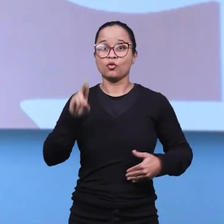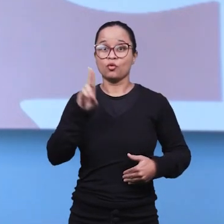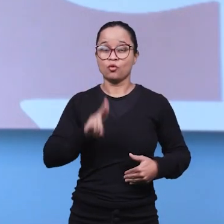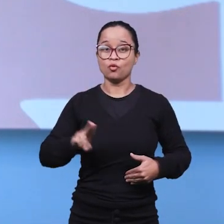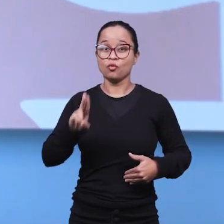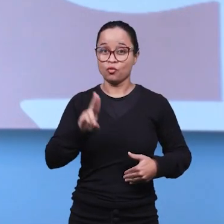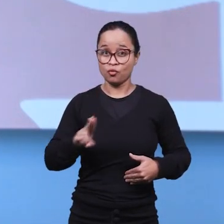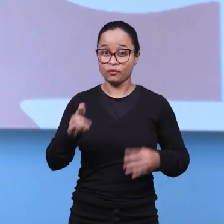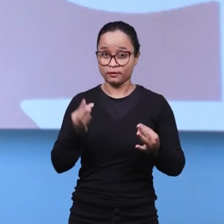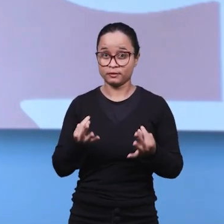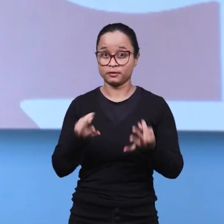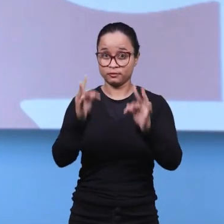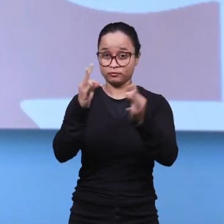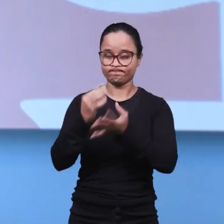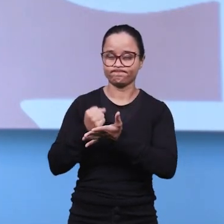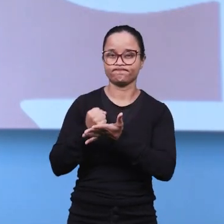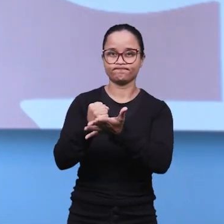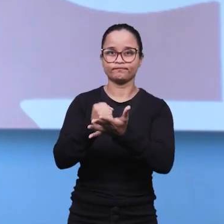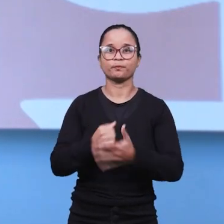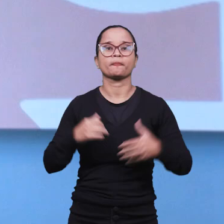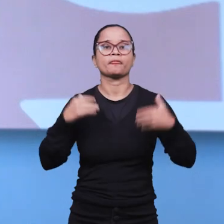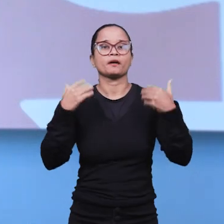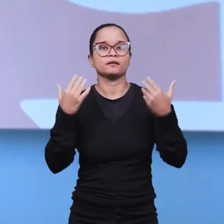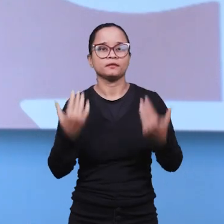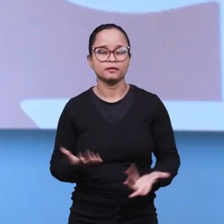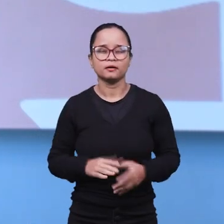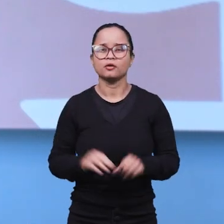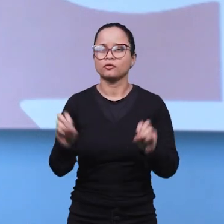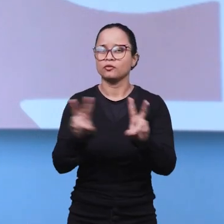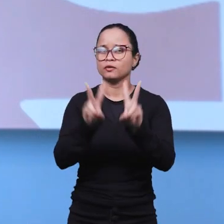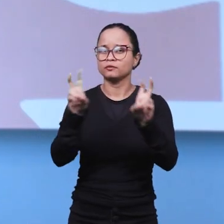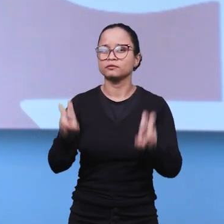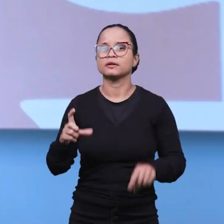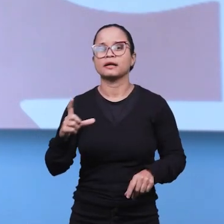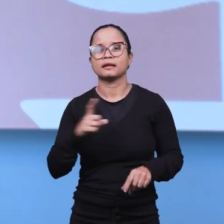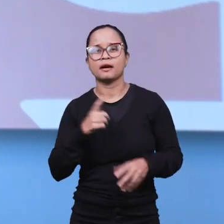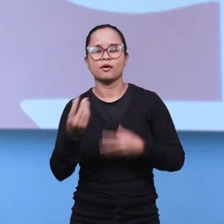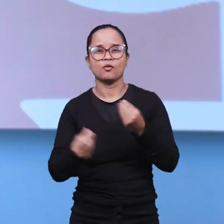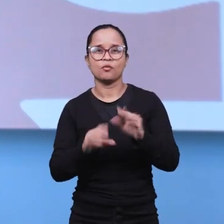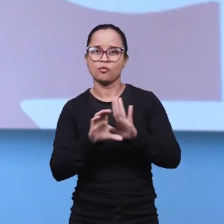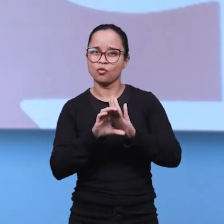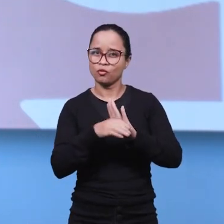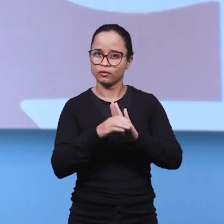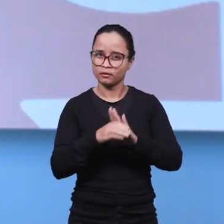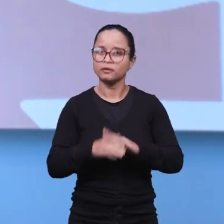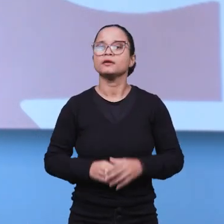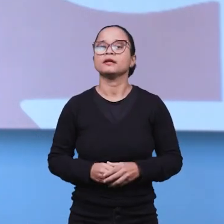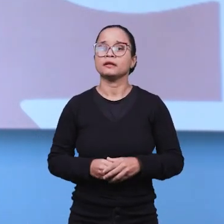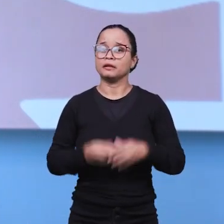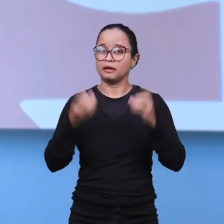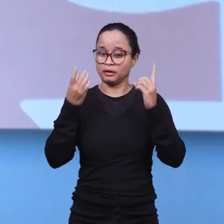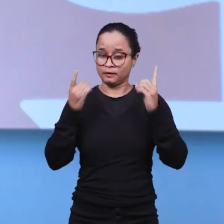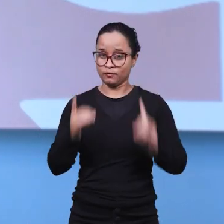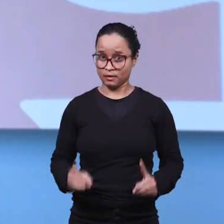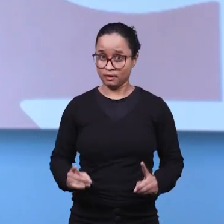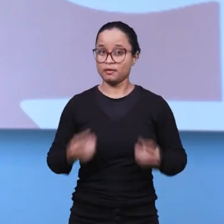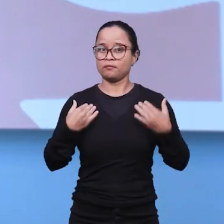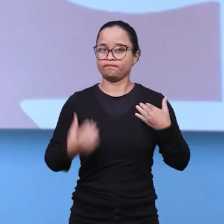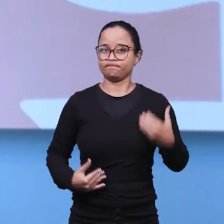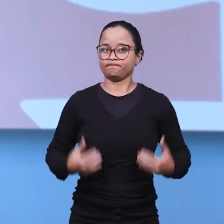assistivas. Dentro deste tema, ela abordará questões como conceitos de deficiência motora,